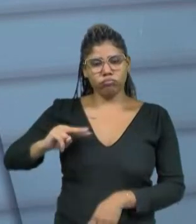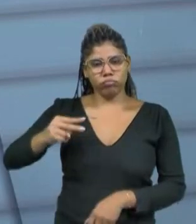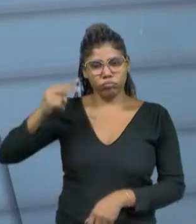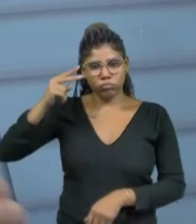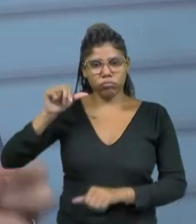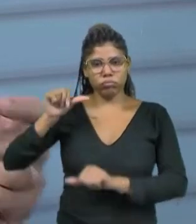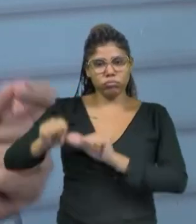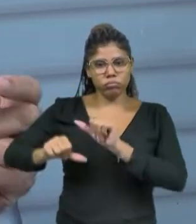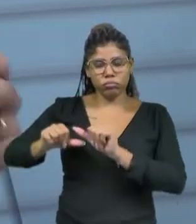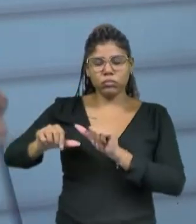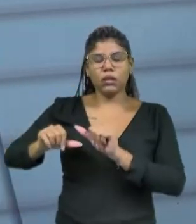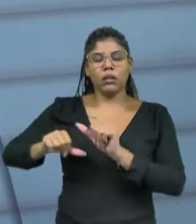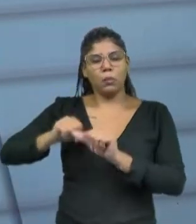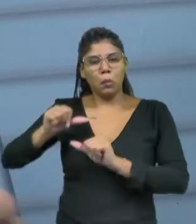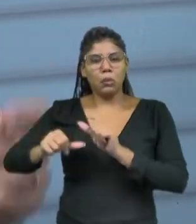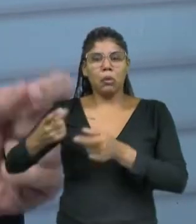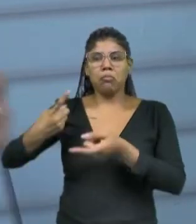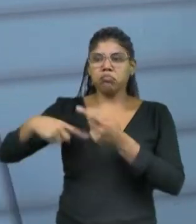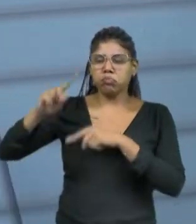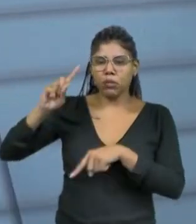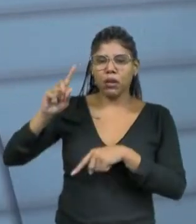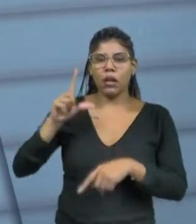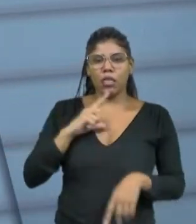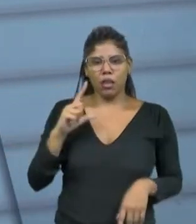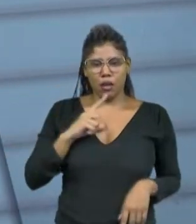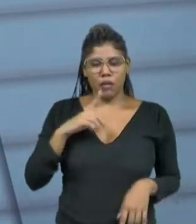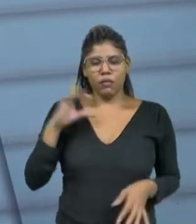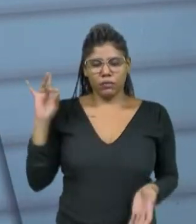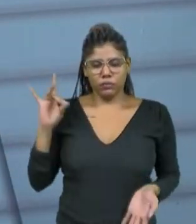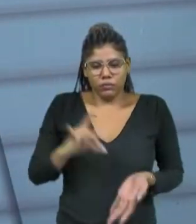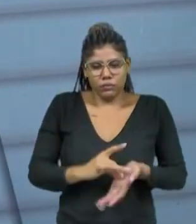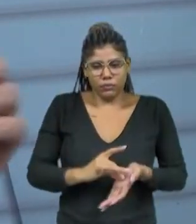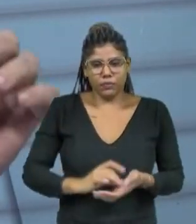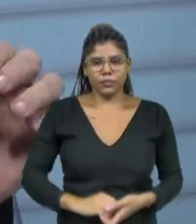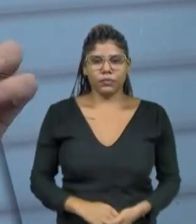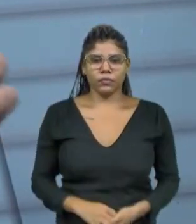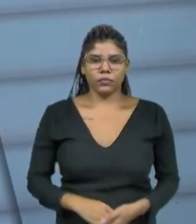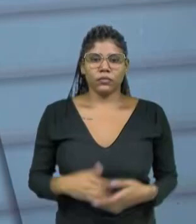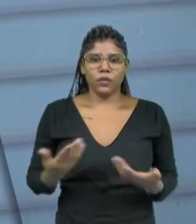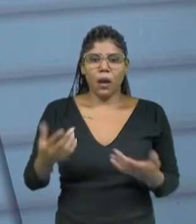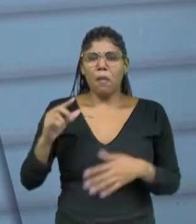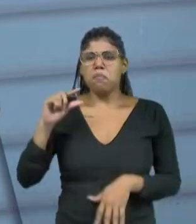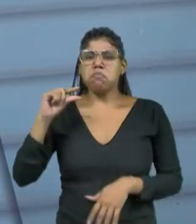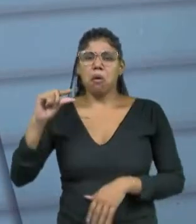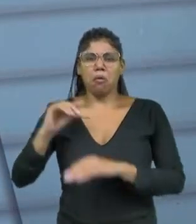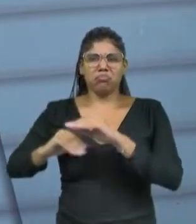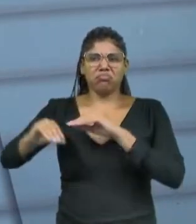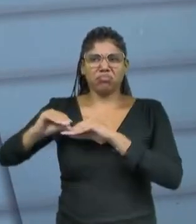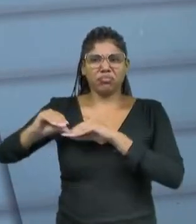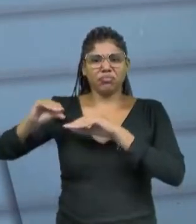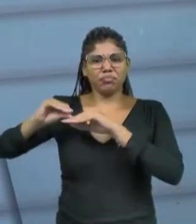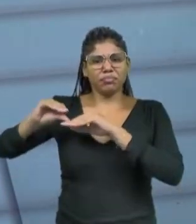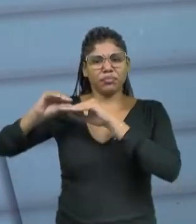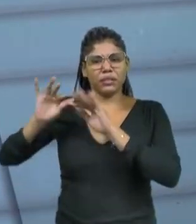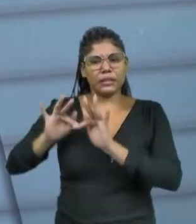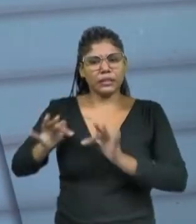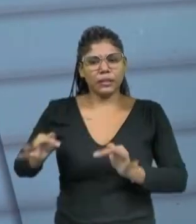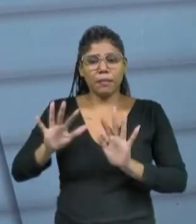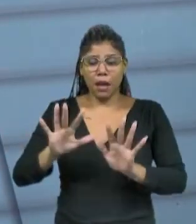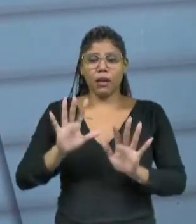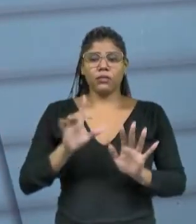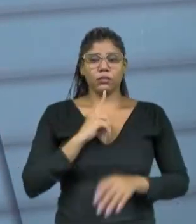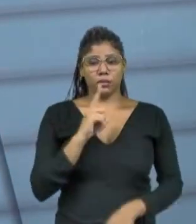certo? De grão em grão, a galinha enche o papo. Enche o papo. Né? Então, assim, ele vem crescendo ainda de uma forma, mas ele vem